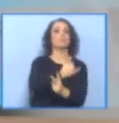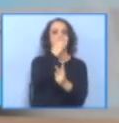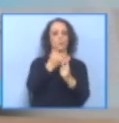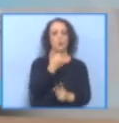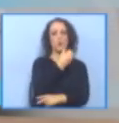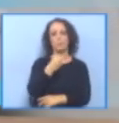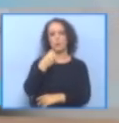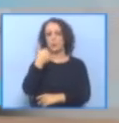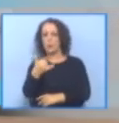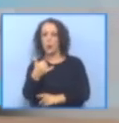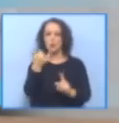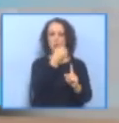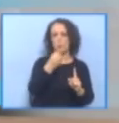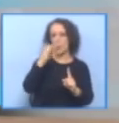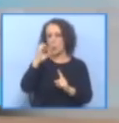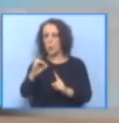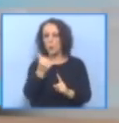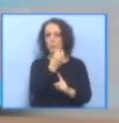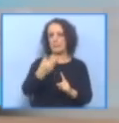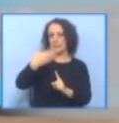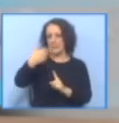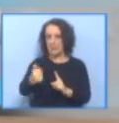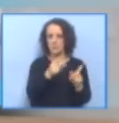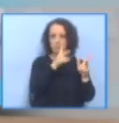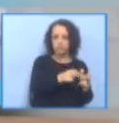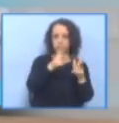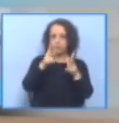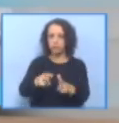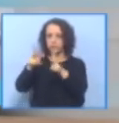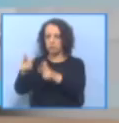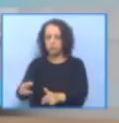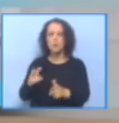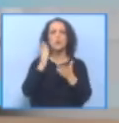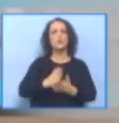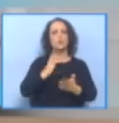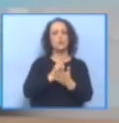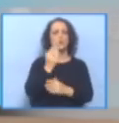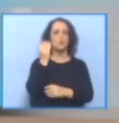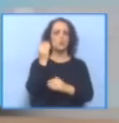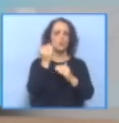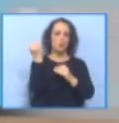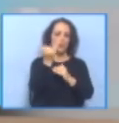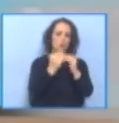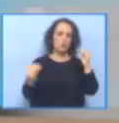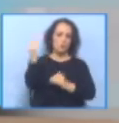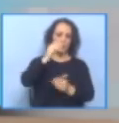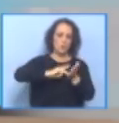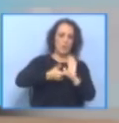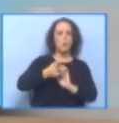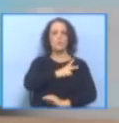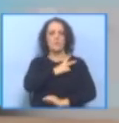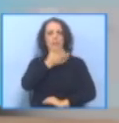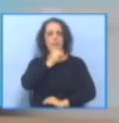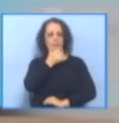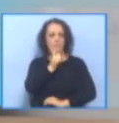2002, 2008 e 2015, há sucessivos estudos do Instituto Superior Técnico e da Universidade de Évora que